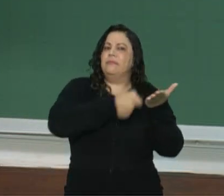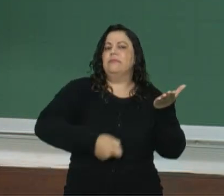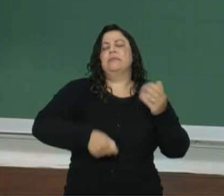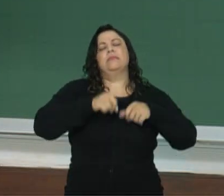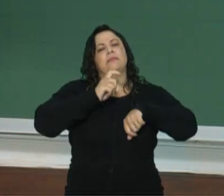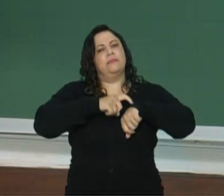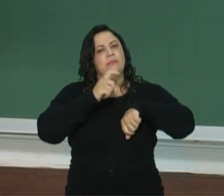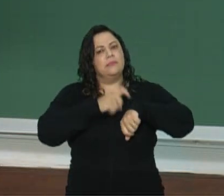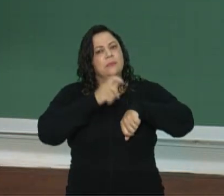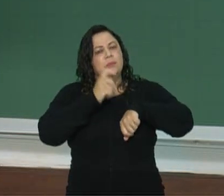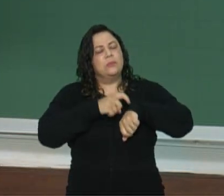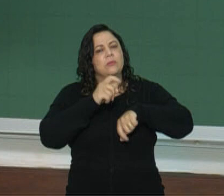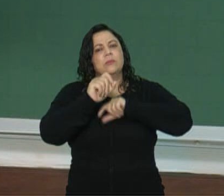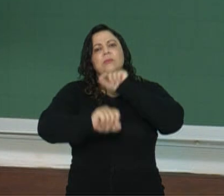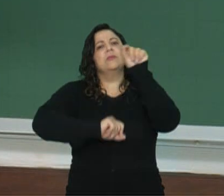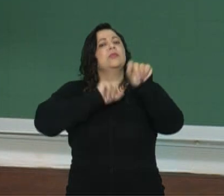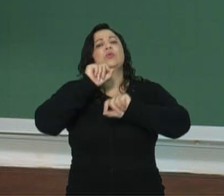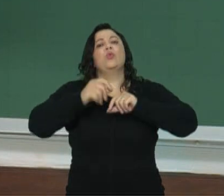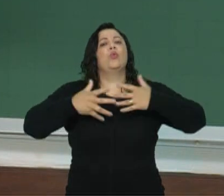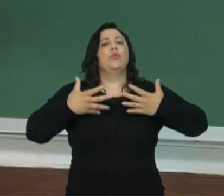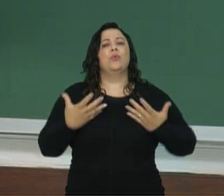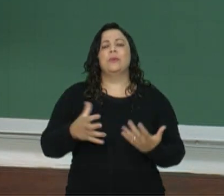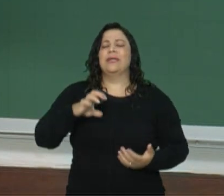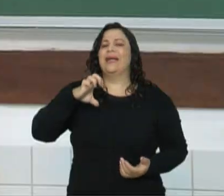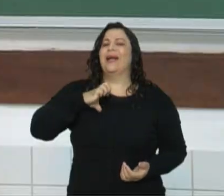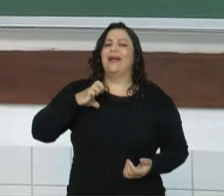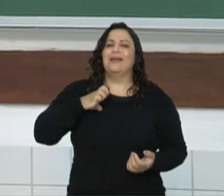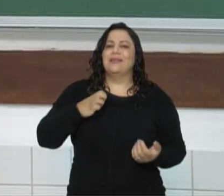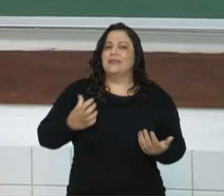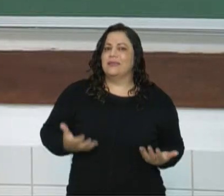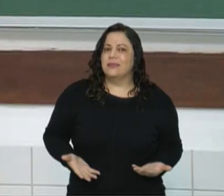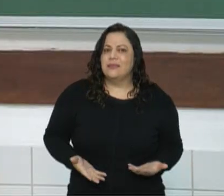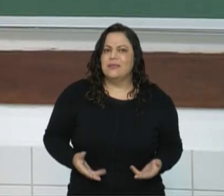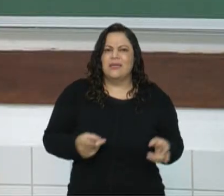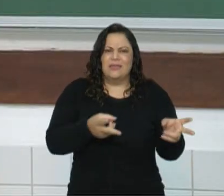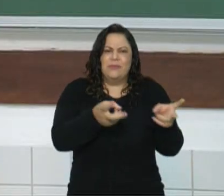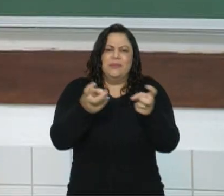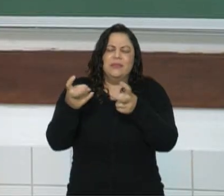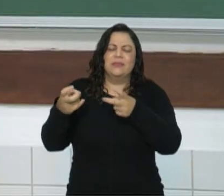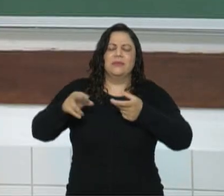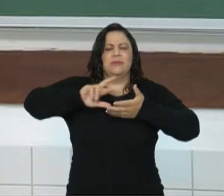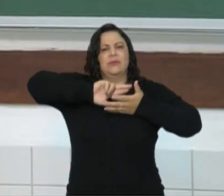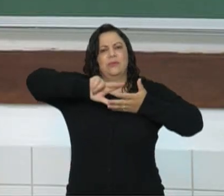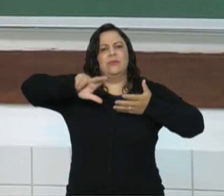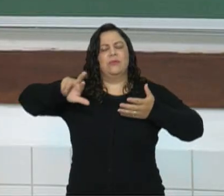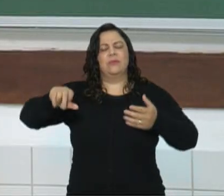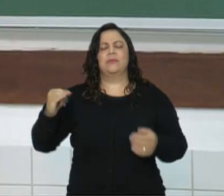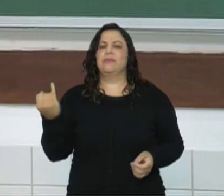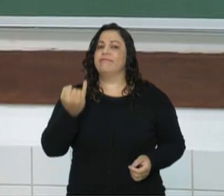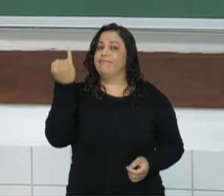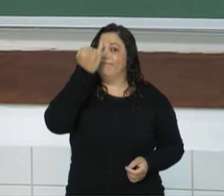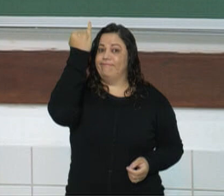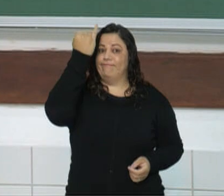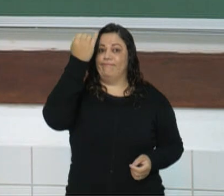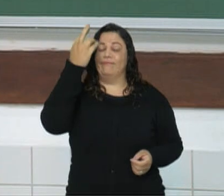você, como funciona essa ética. Se você já percebeu alguns elementos importantes, então coloca aí nessa resposta, escreva no seu caderno, que